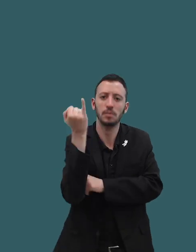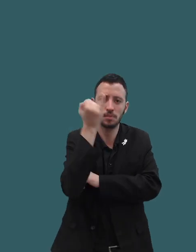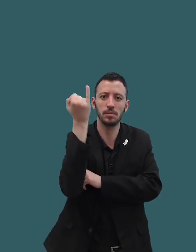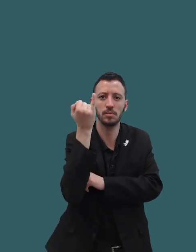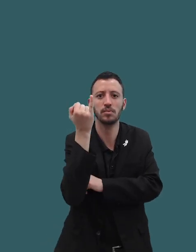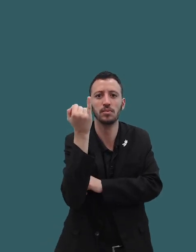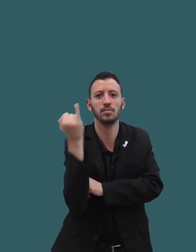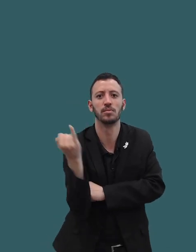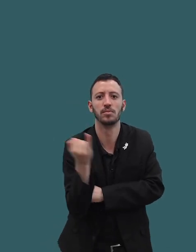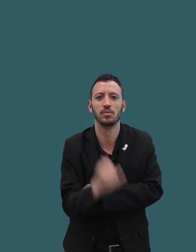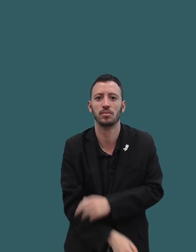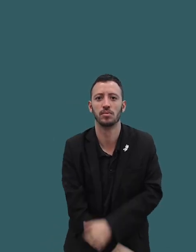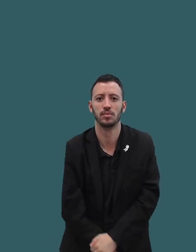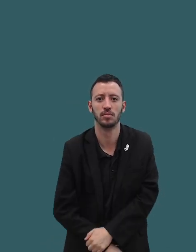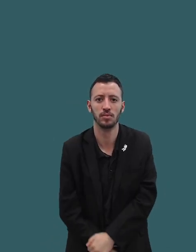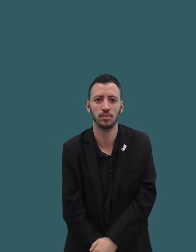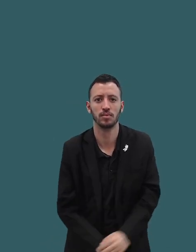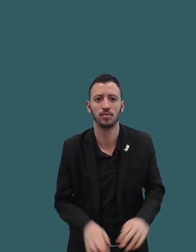importante,